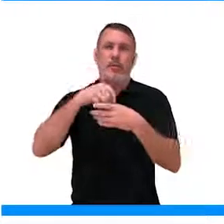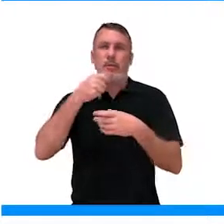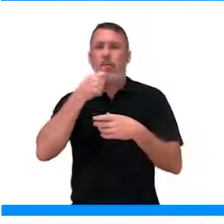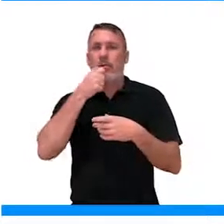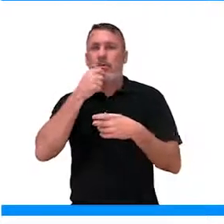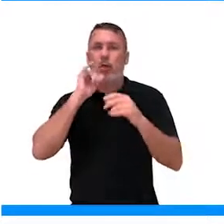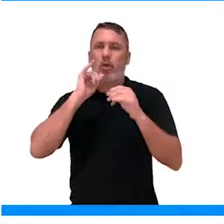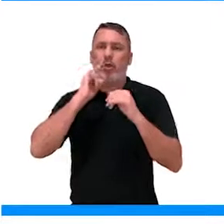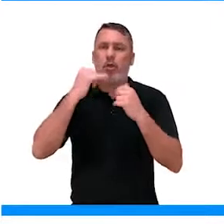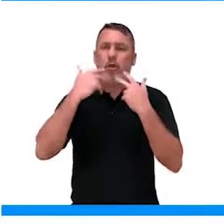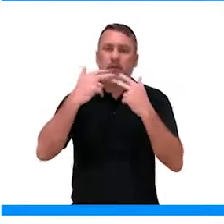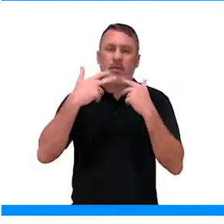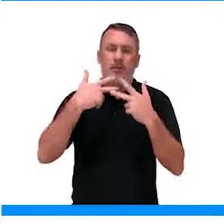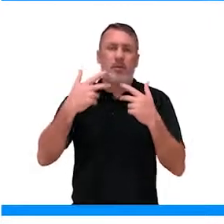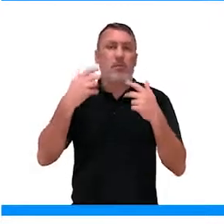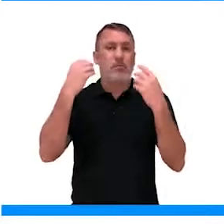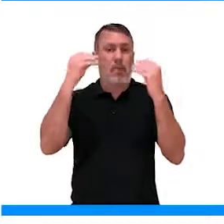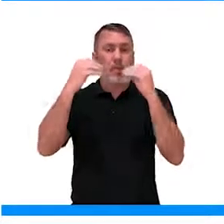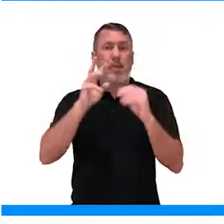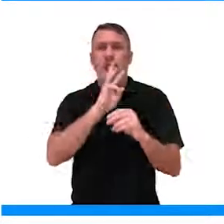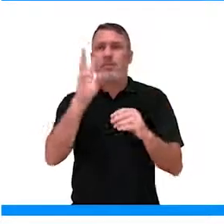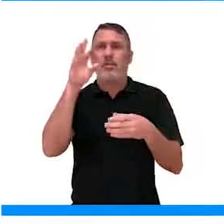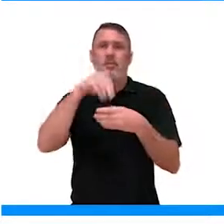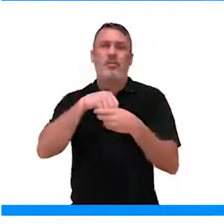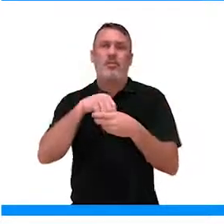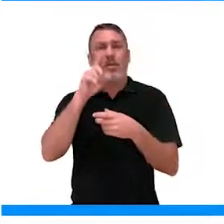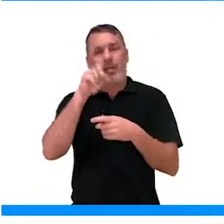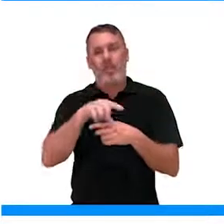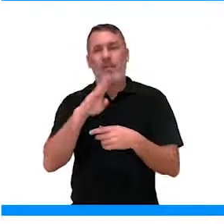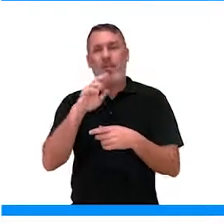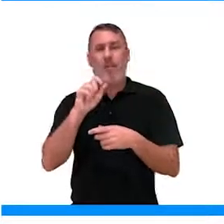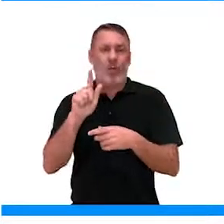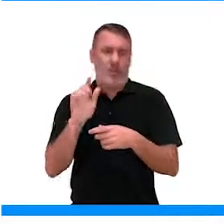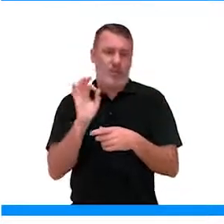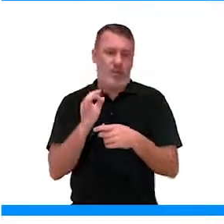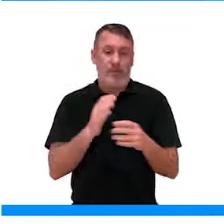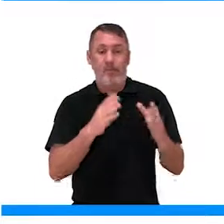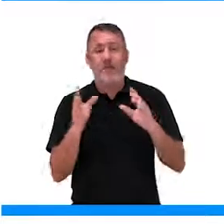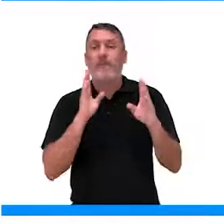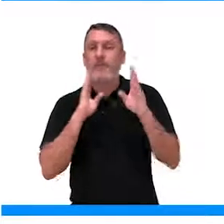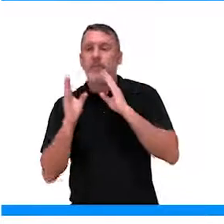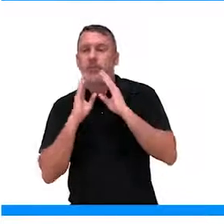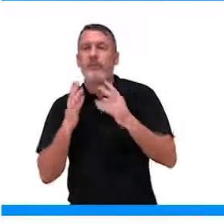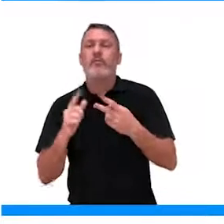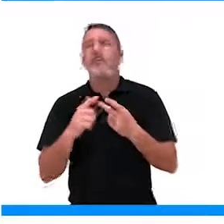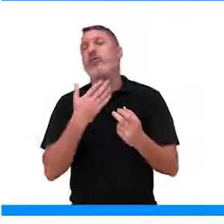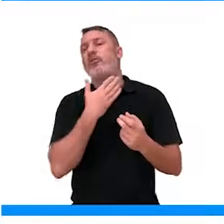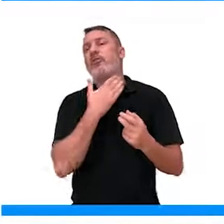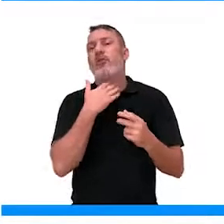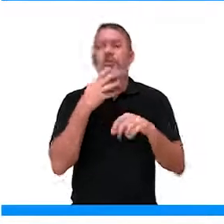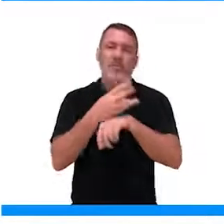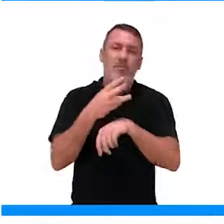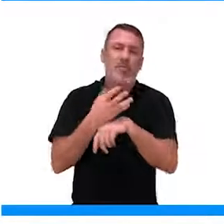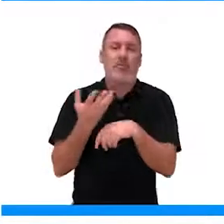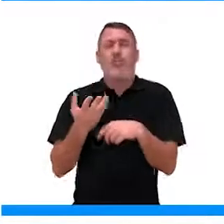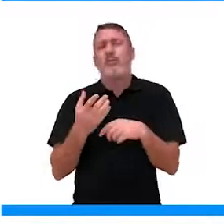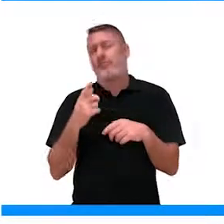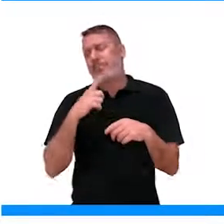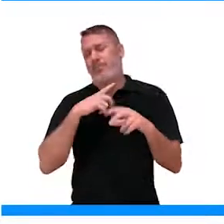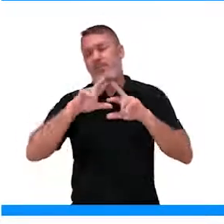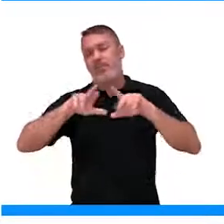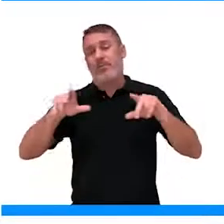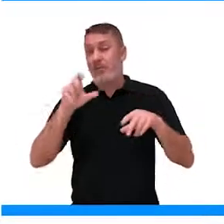tinha reportagem, multigêneros dentro de um único gênero que era o blog. O Facebook, o chat